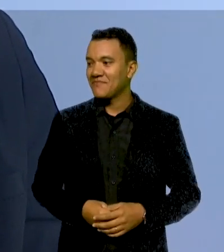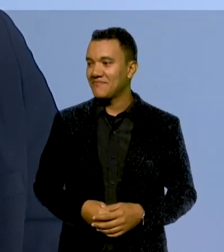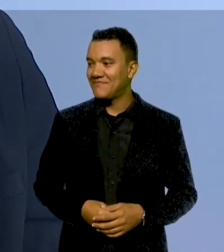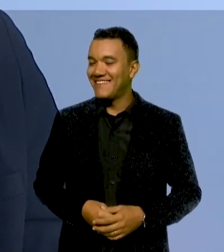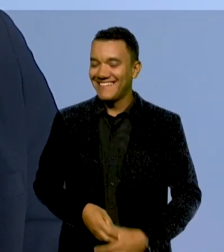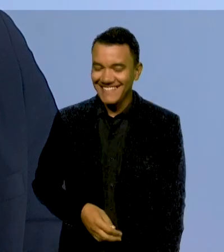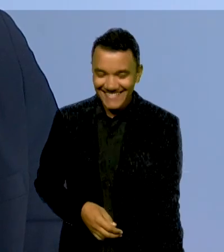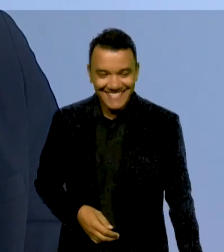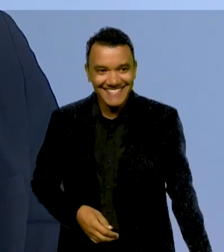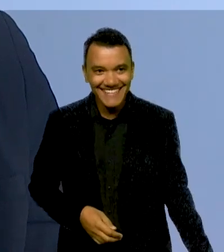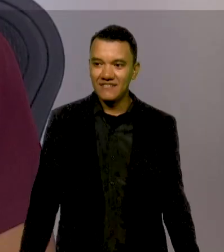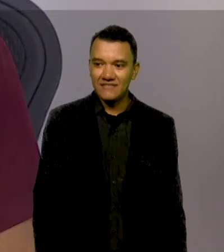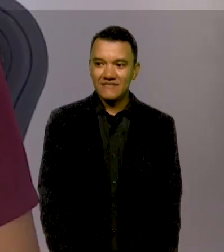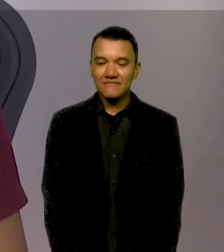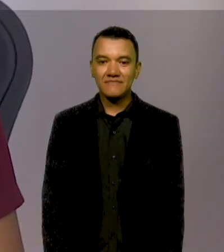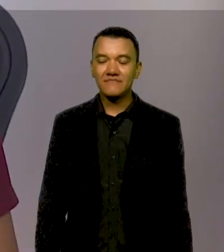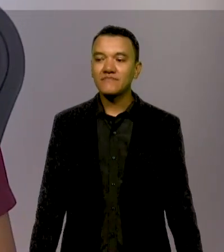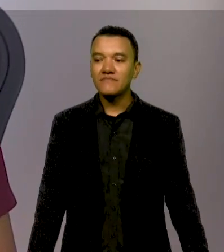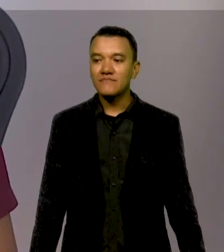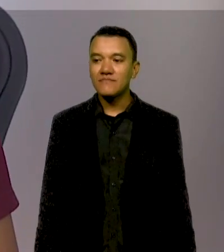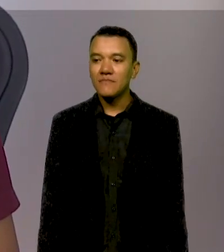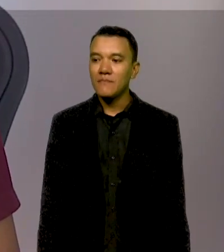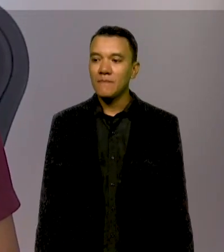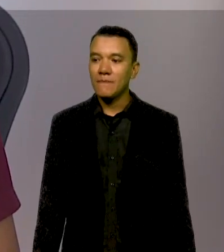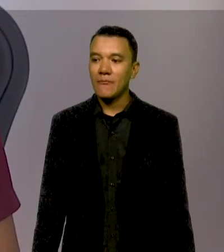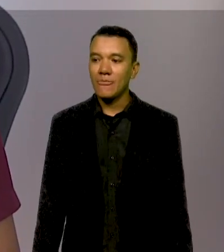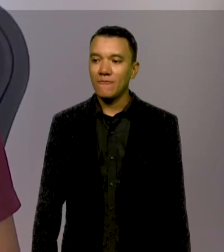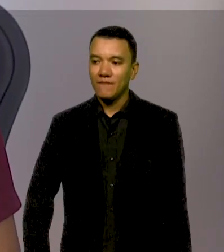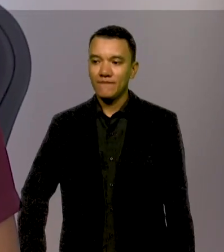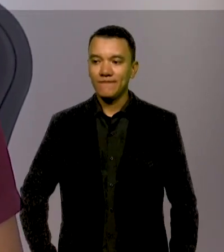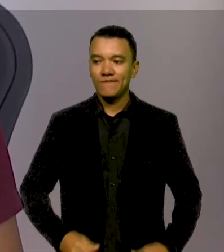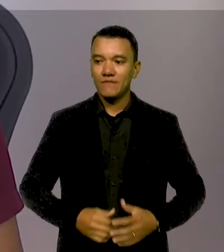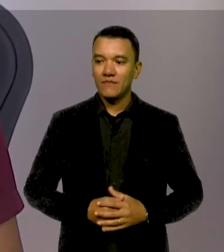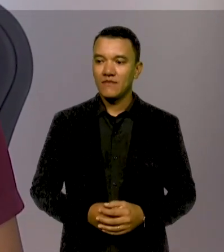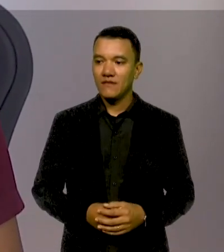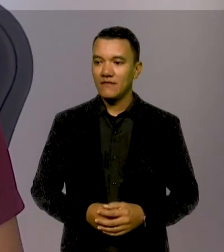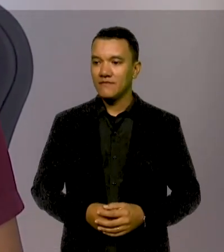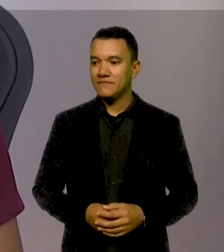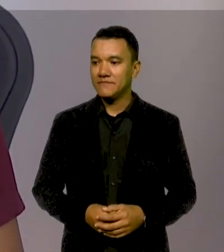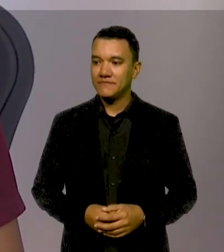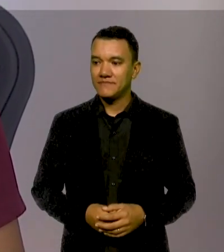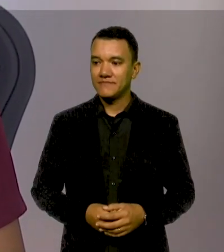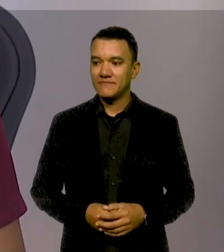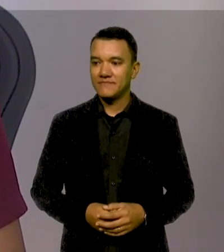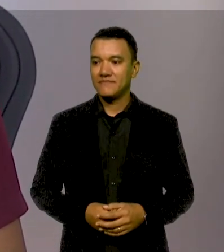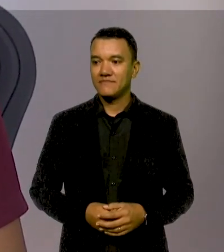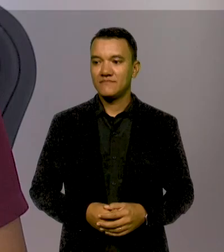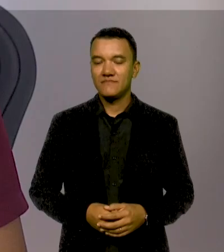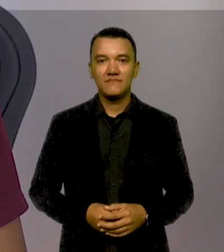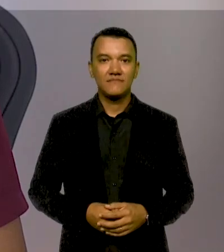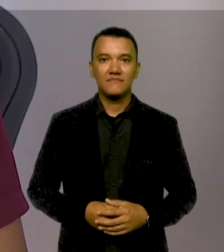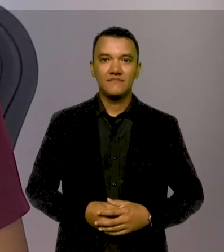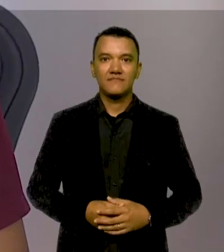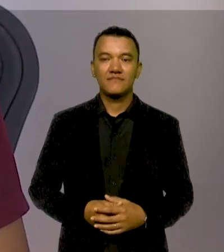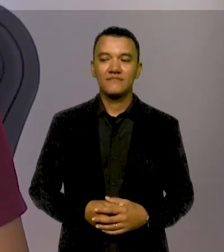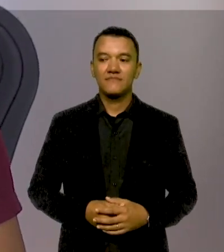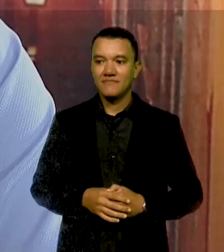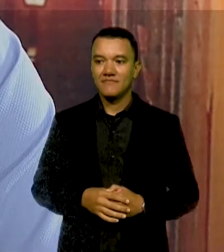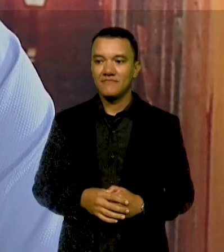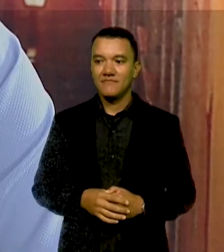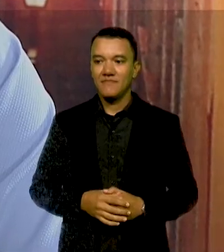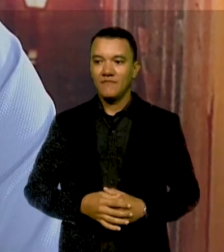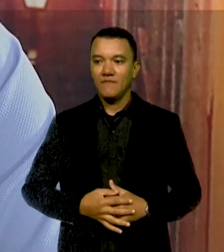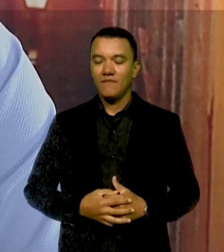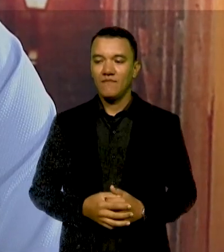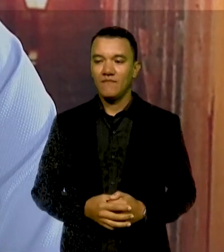Maranhão, João Moreno. A professora e intérprete de Libras da SEDUC Maranhão, Janaína Teles.